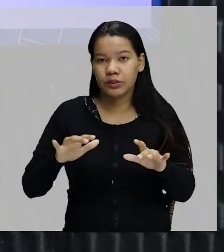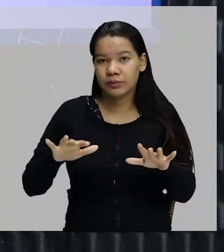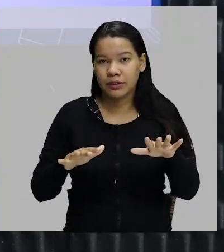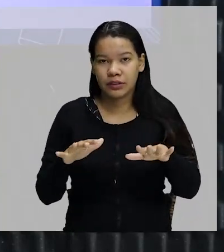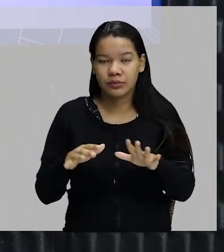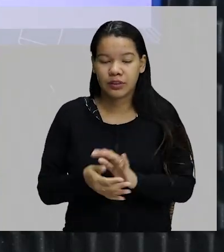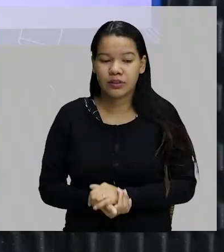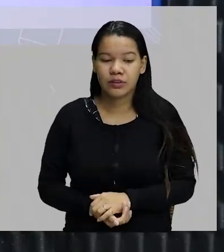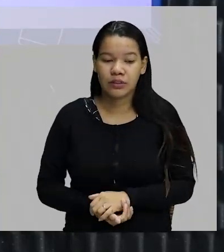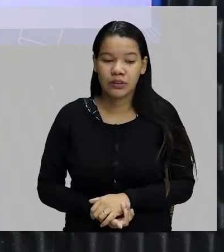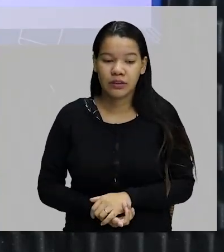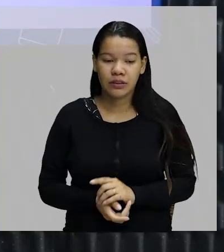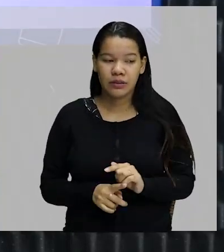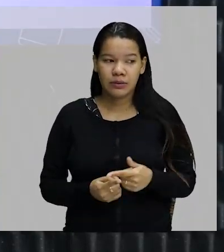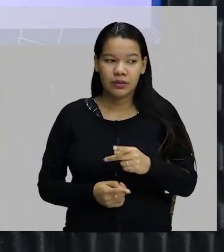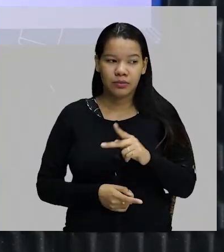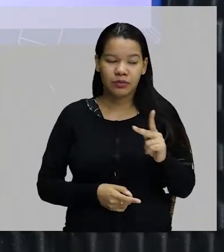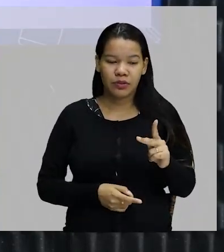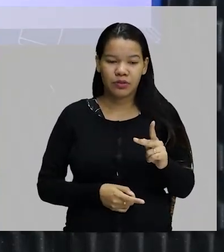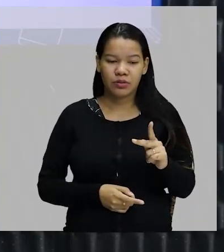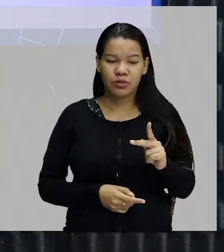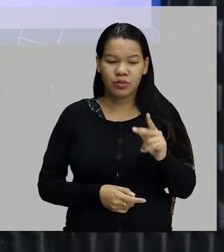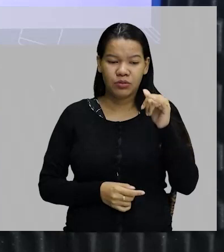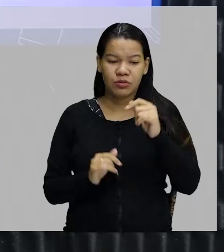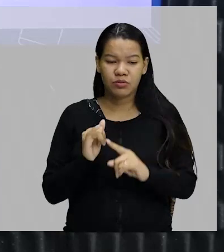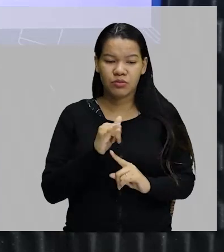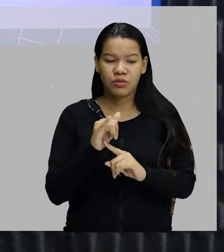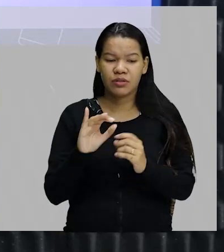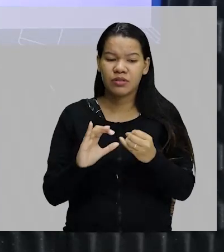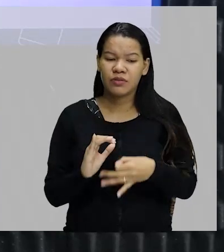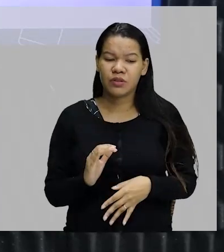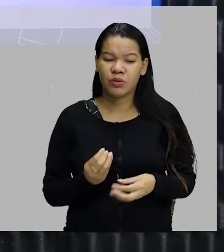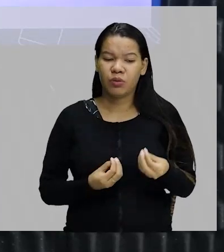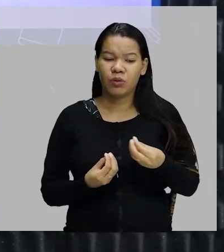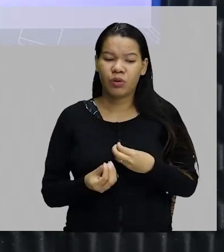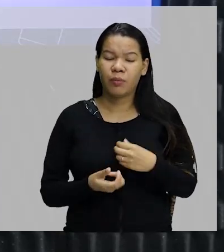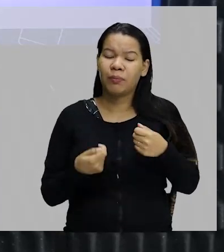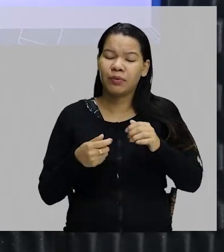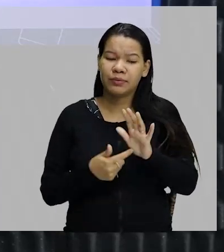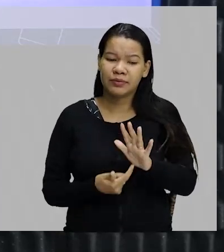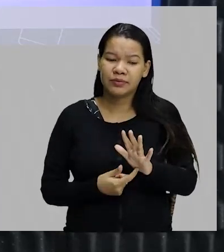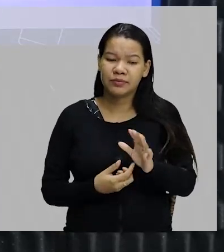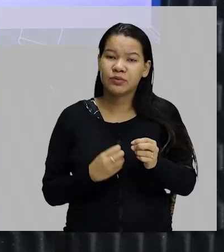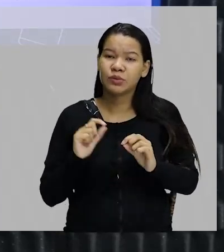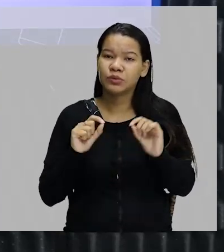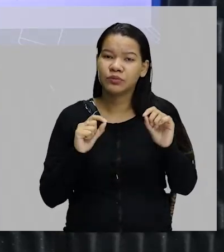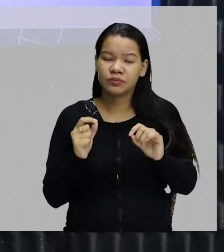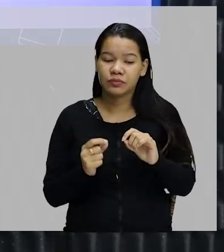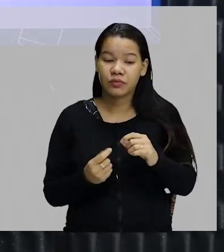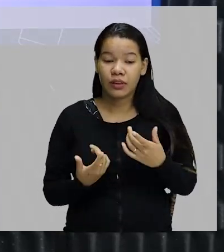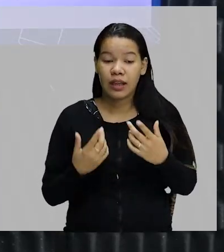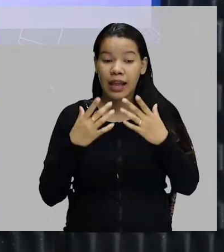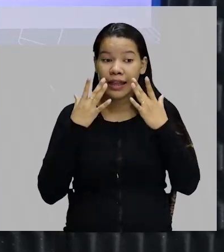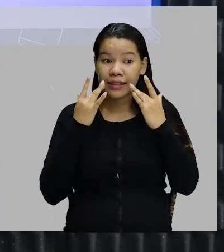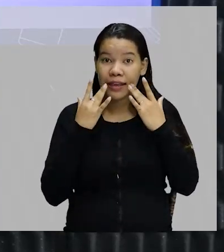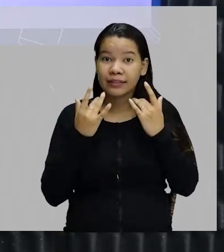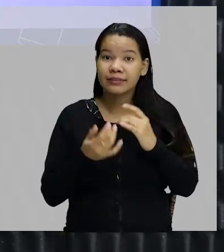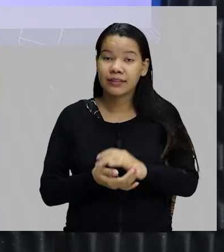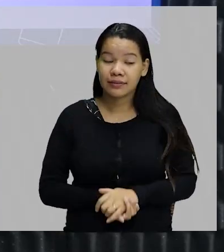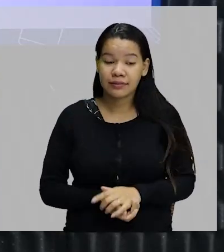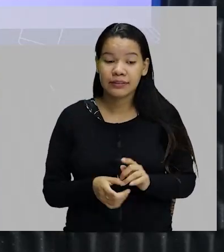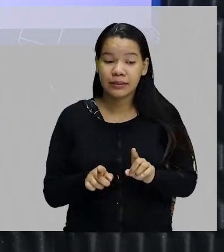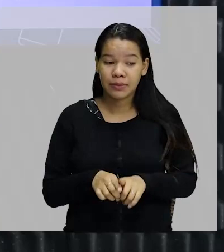movimentos. Professor, os bois, eles se classificam também como ele pode ser uma apresentação o quê? Uma apresentação teatral, que